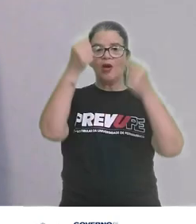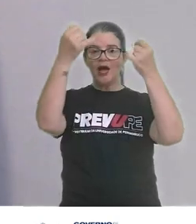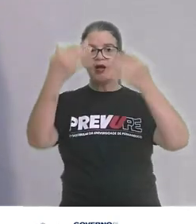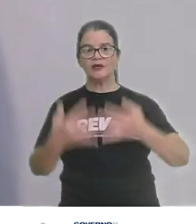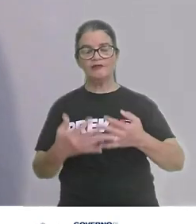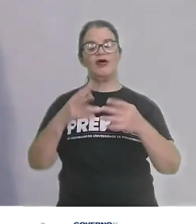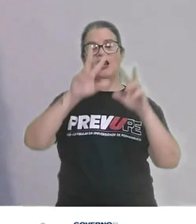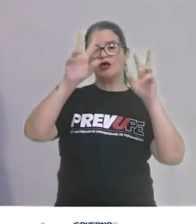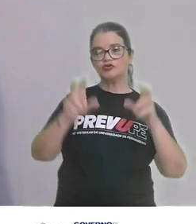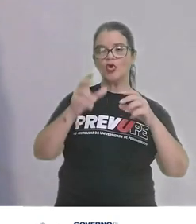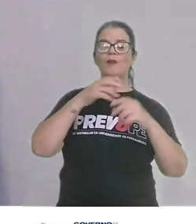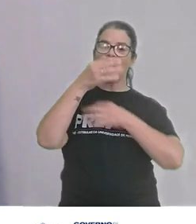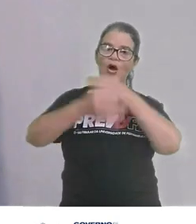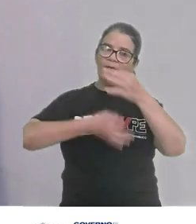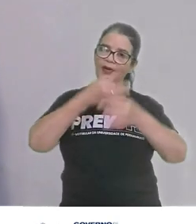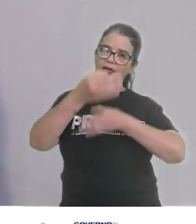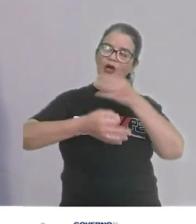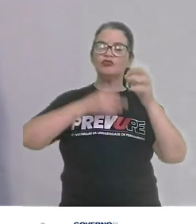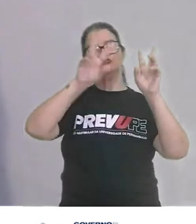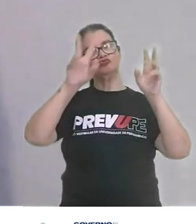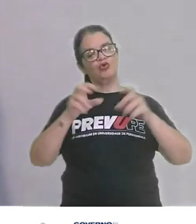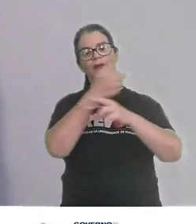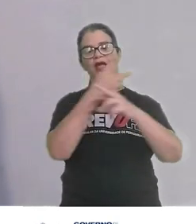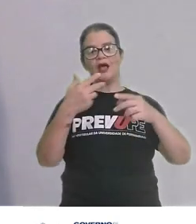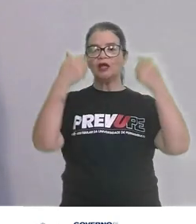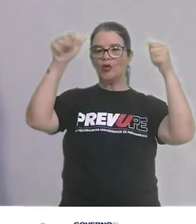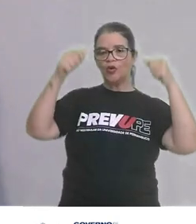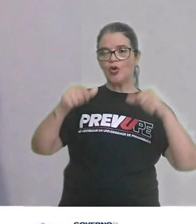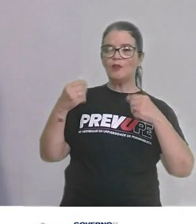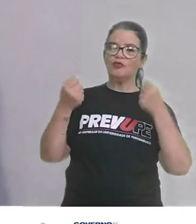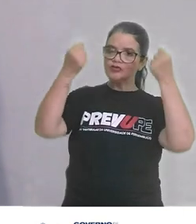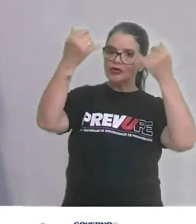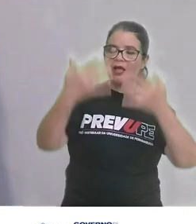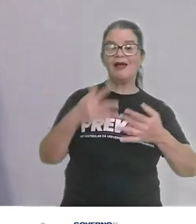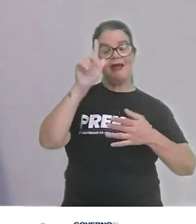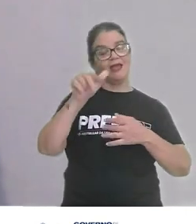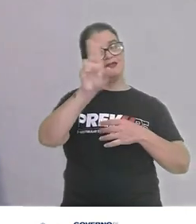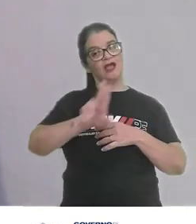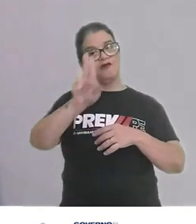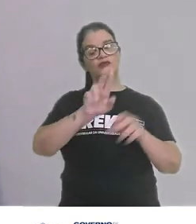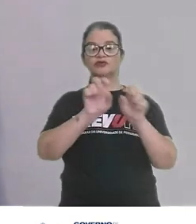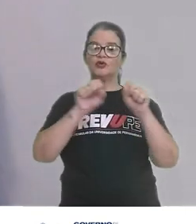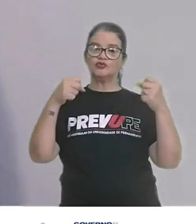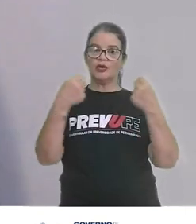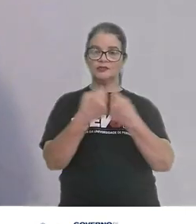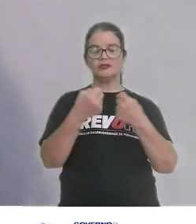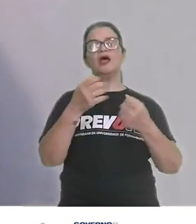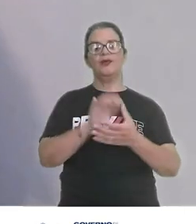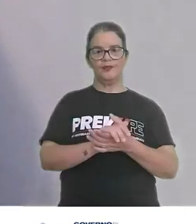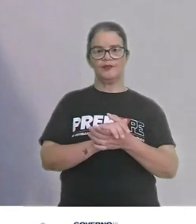falar sobre, né, dar uma opinião sobre aquilo que o post está trazendo. Então, essa é a função social,